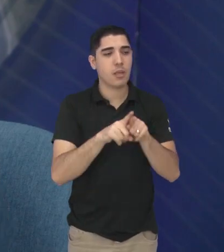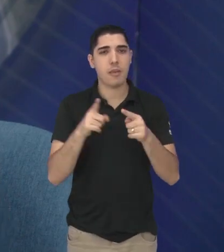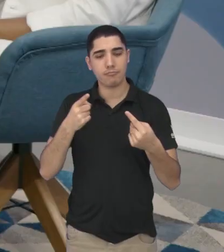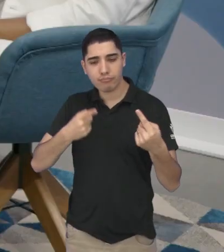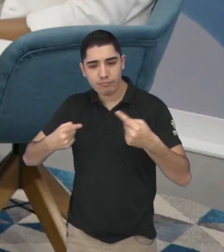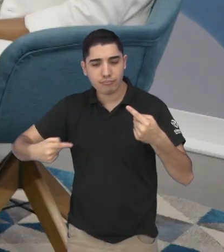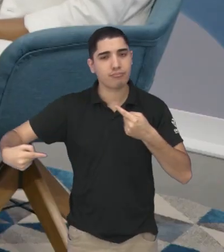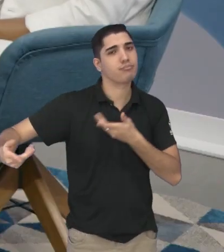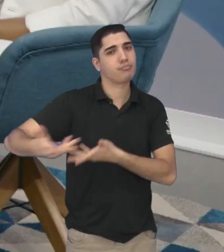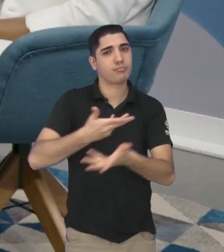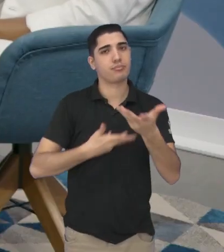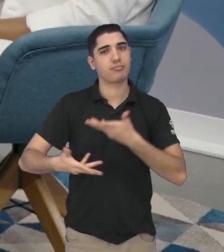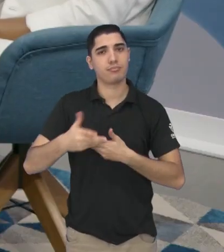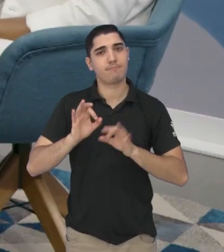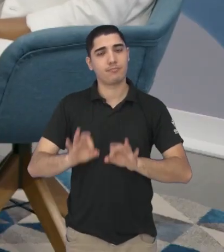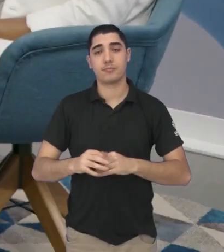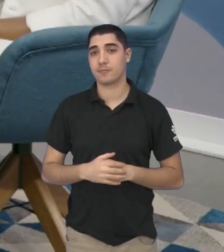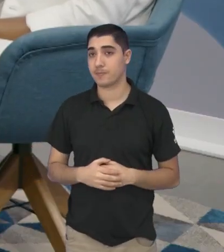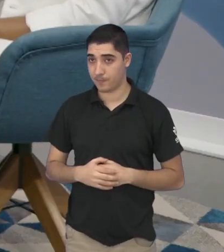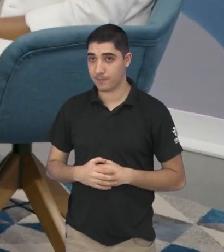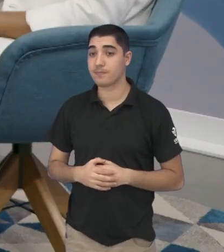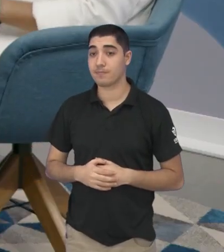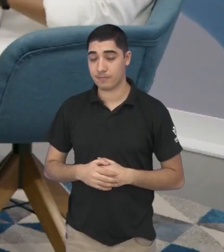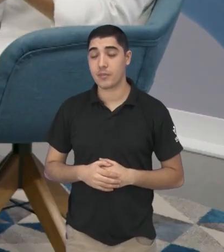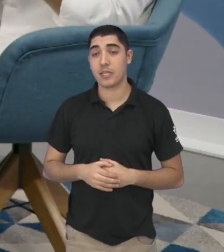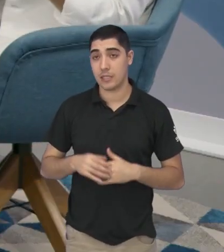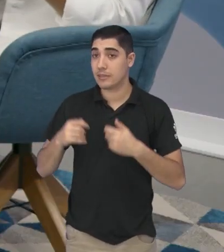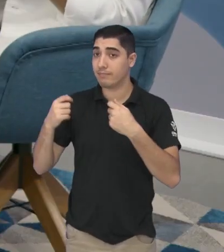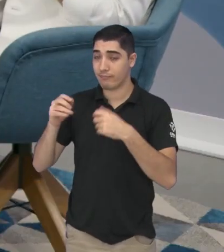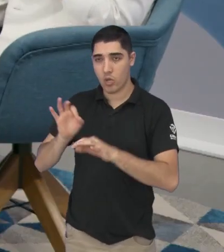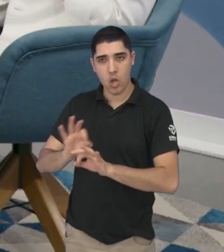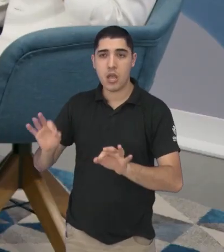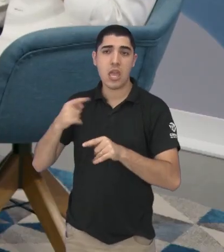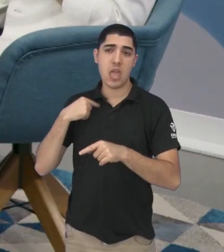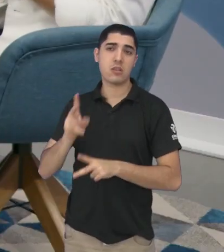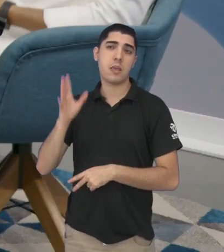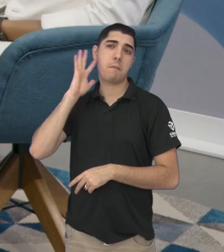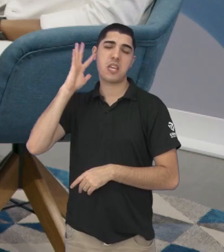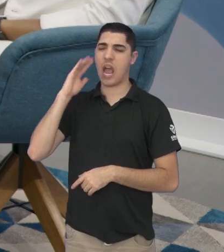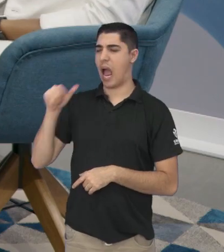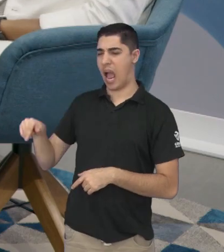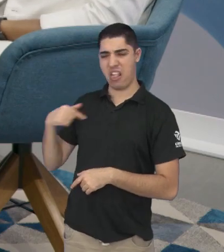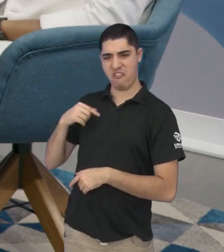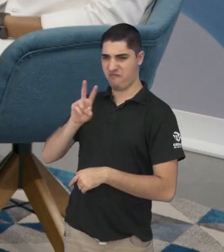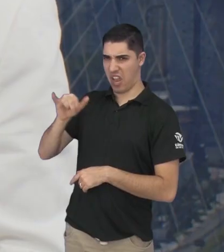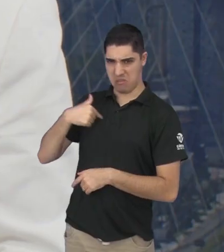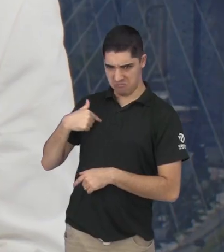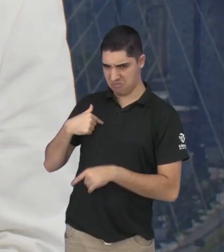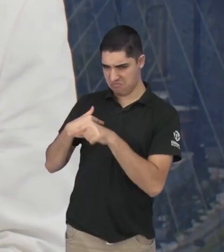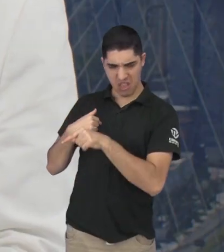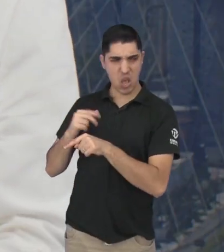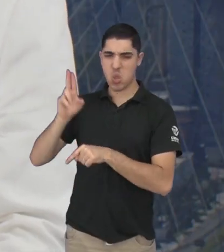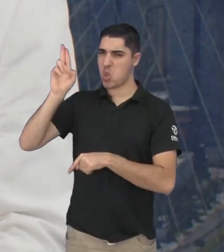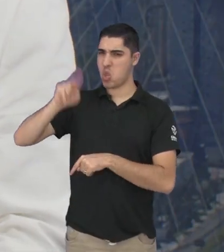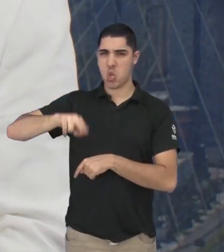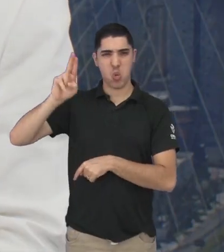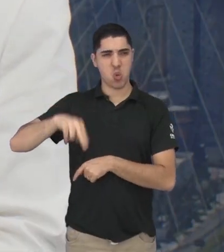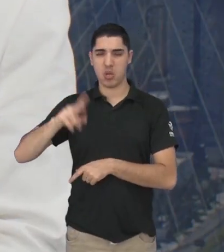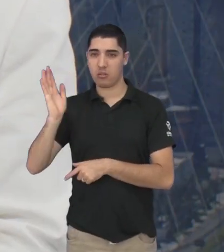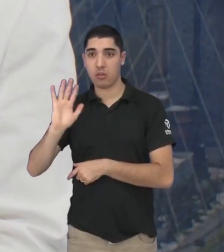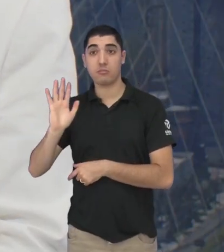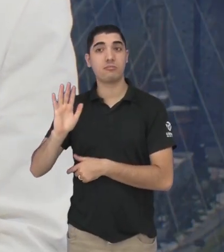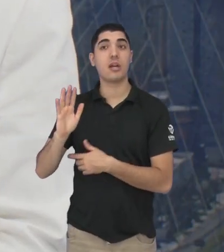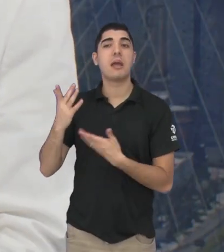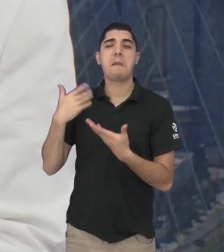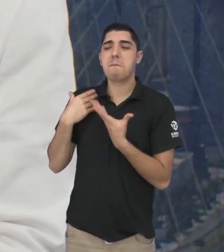de fato. Com certeza, porque eu sempre acho que não vai acontecer comigo. Né? Então as pessoas acham que não vai acontecer